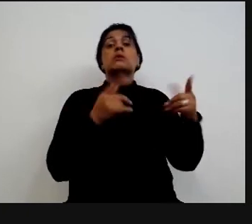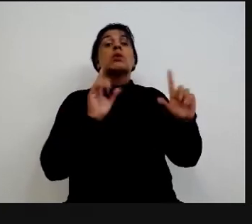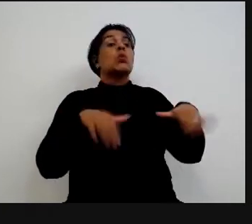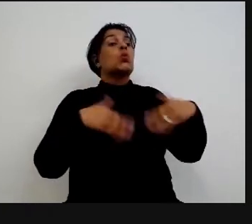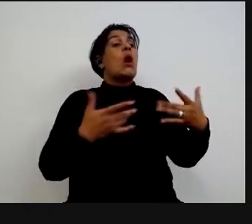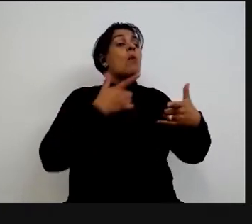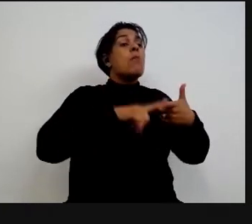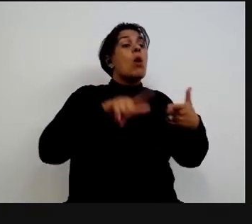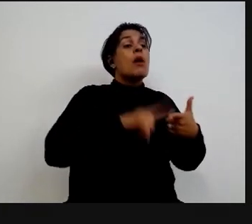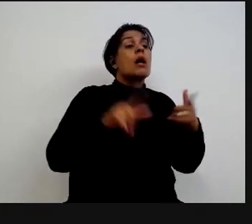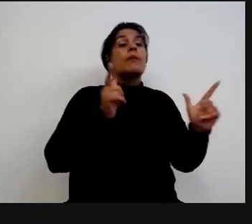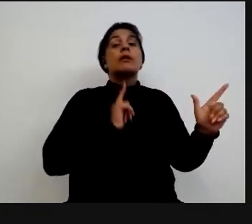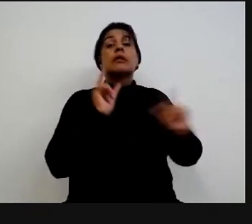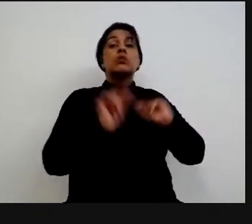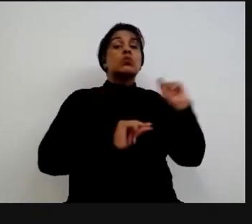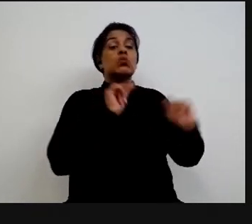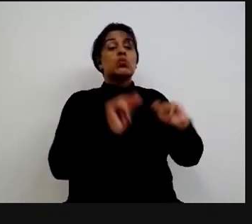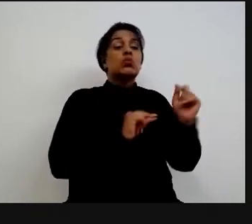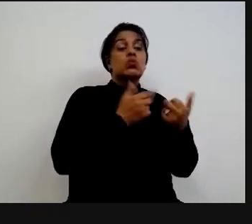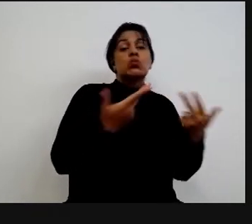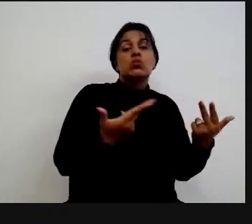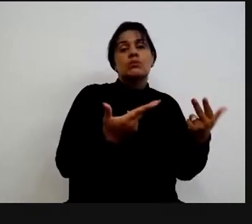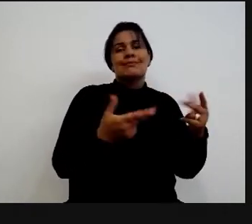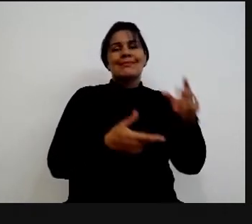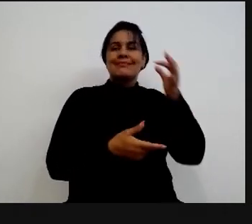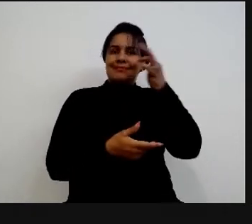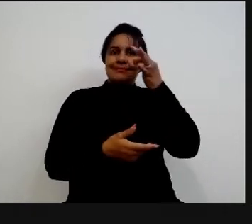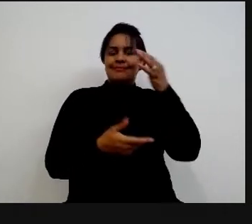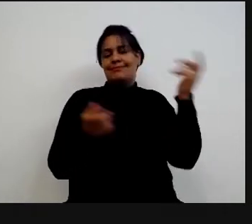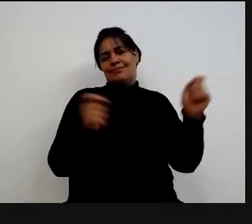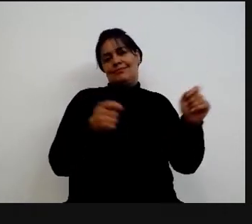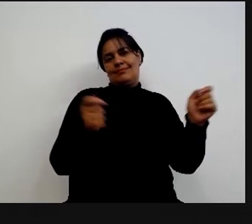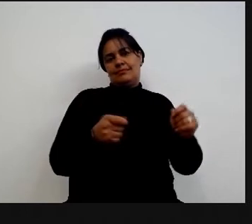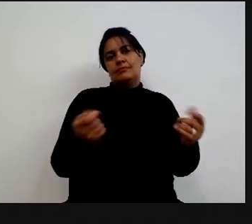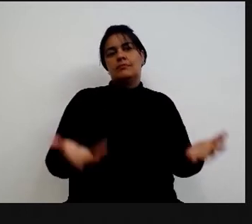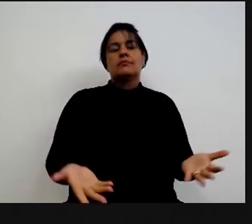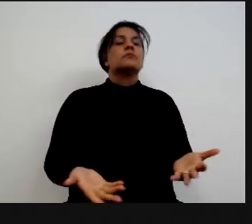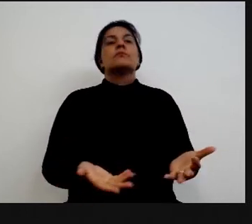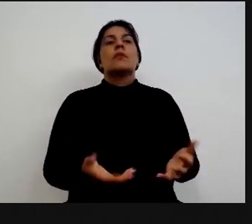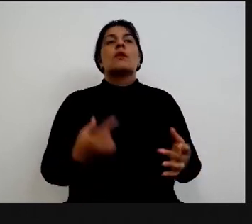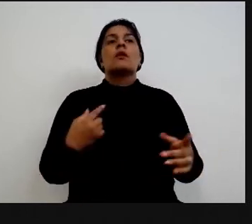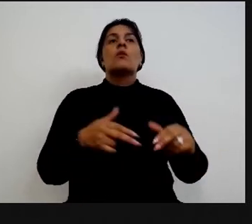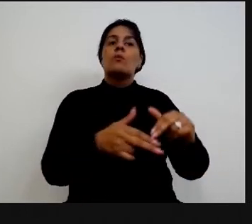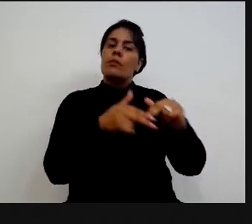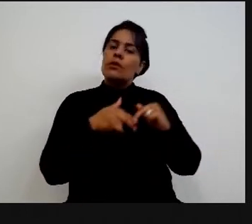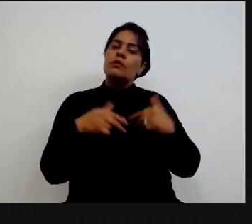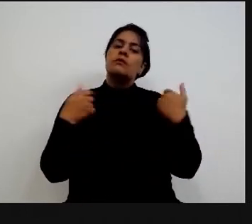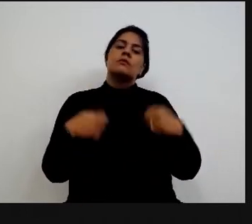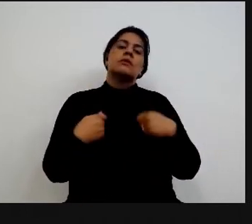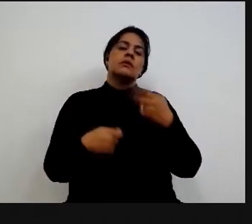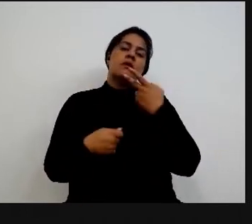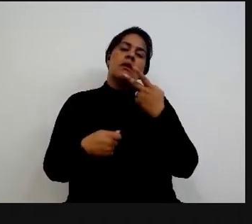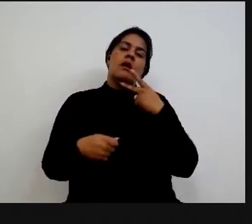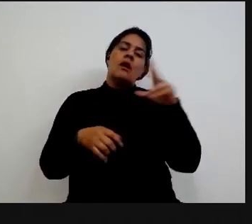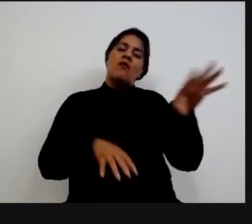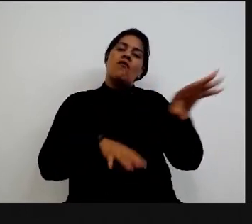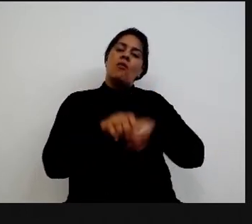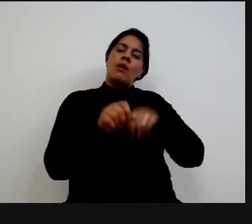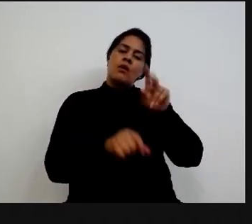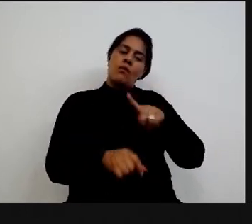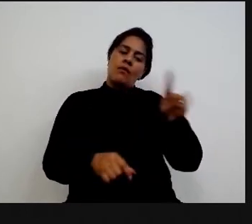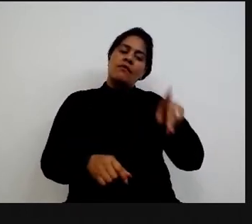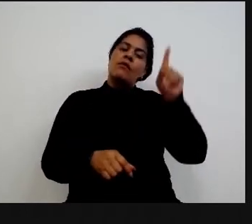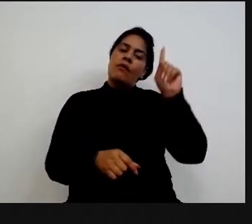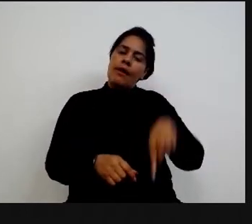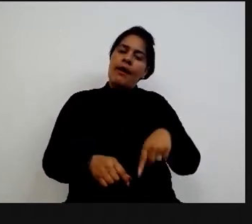estão enfrentando com a lei nova, quem que está aplicando e tudo isso, né? Por isso que falar em formação de professores, nós temos que